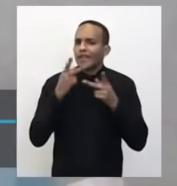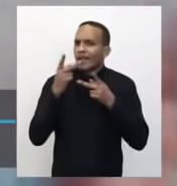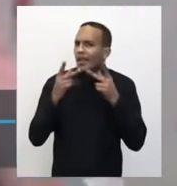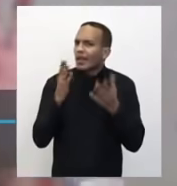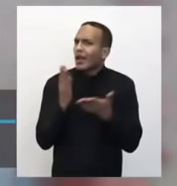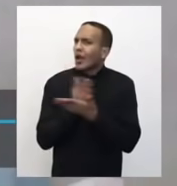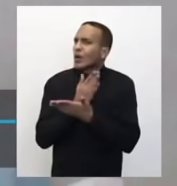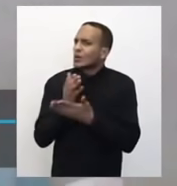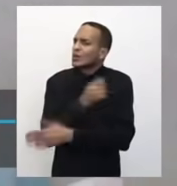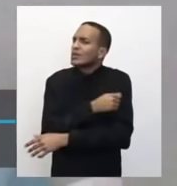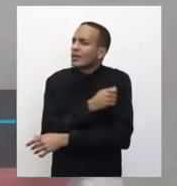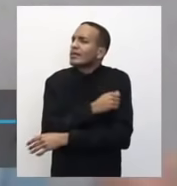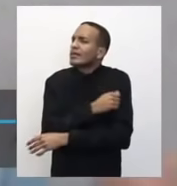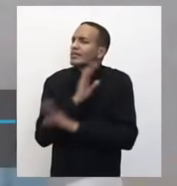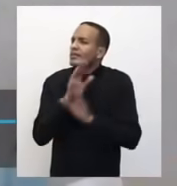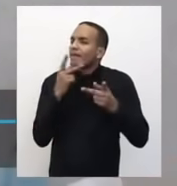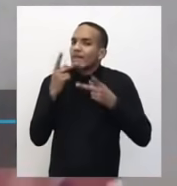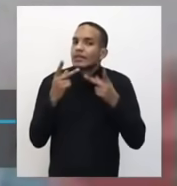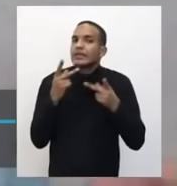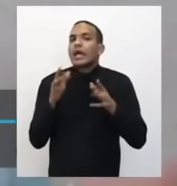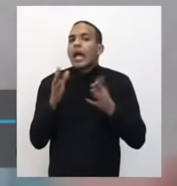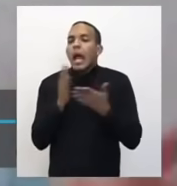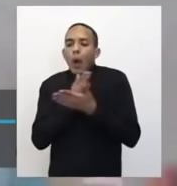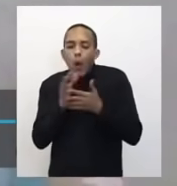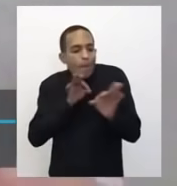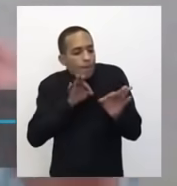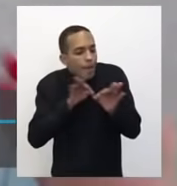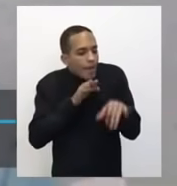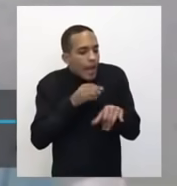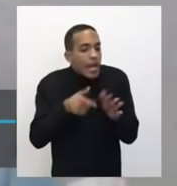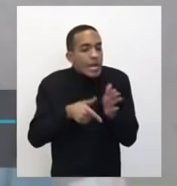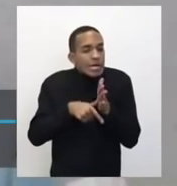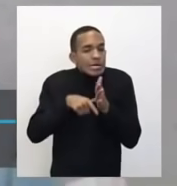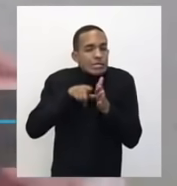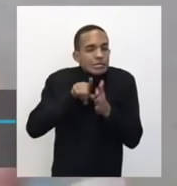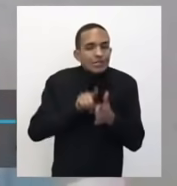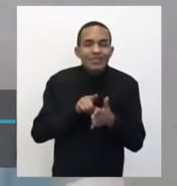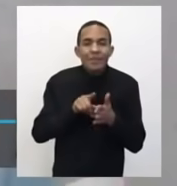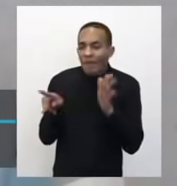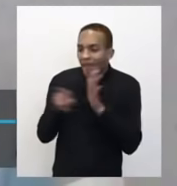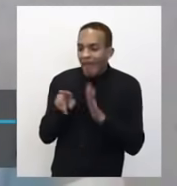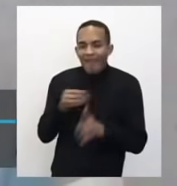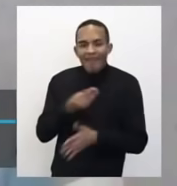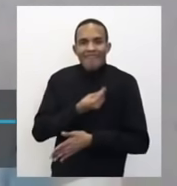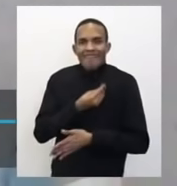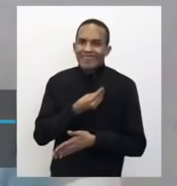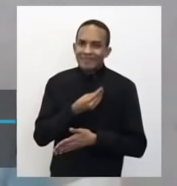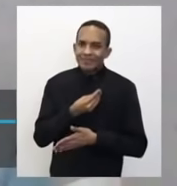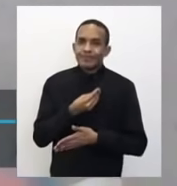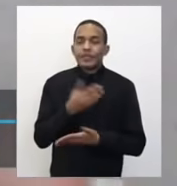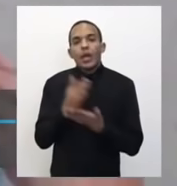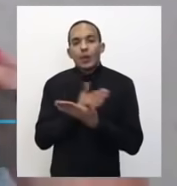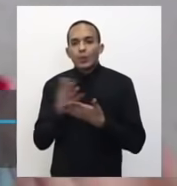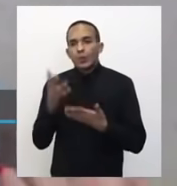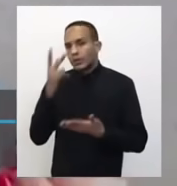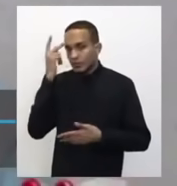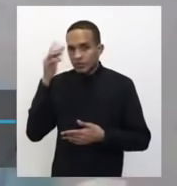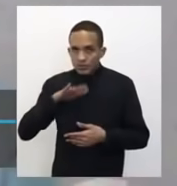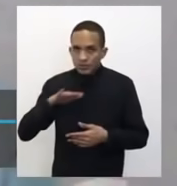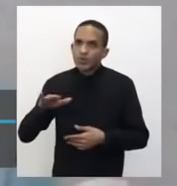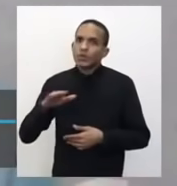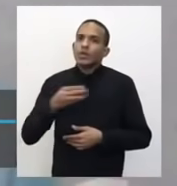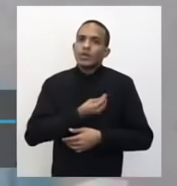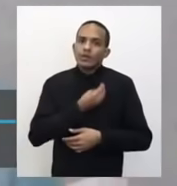ali, né, Júlio? Disseram que alguns planejam sobre isso, vivem disso. Realmente, algumas pessoas vivem